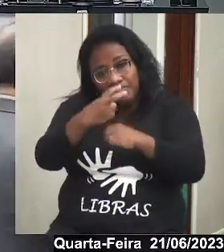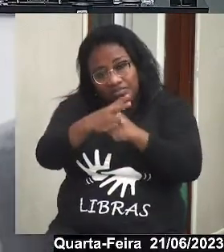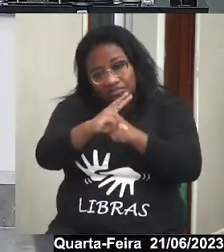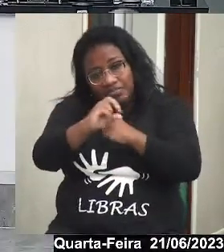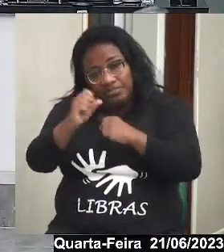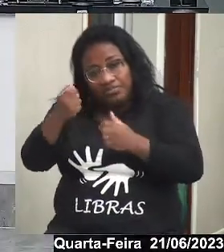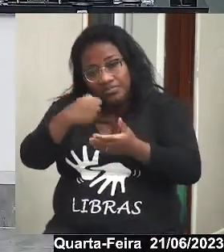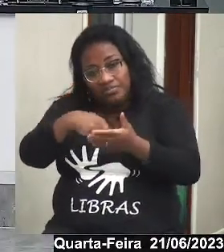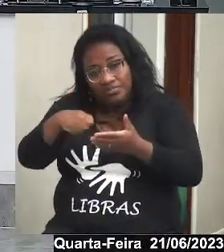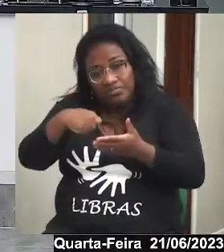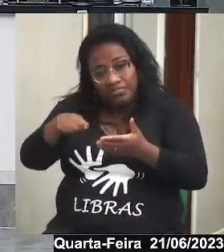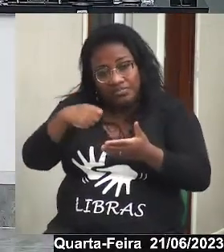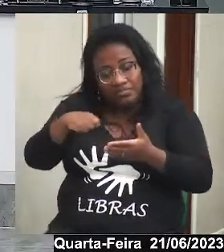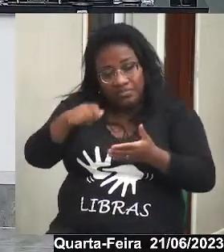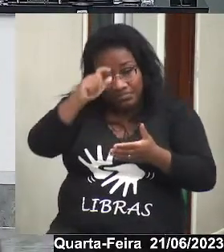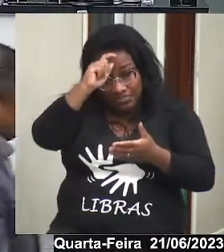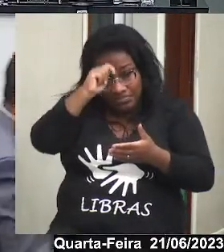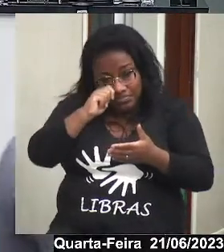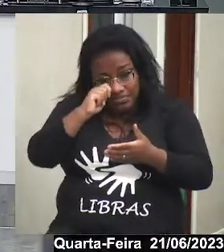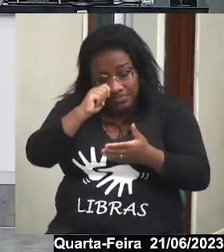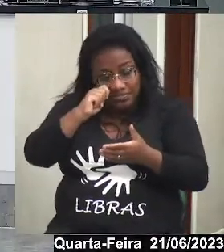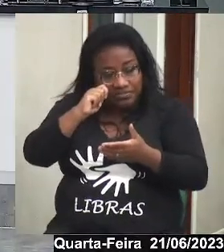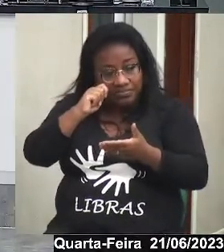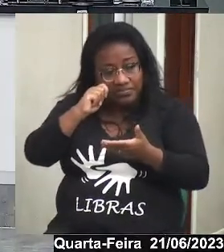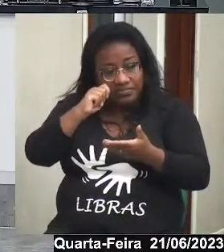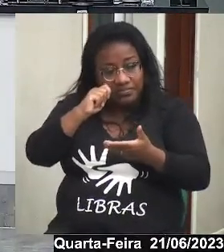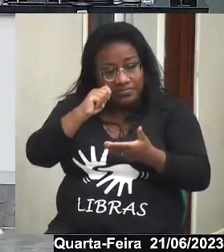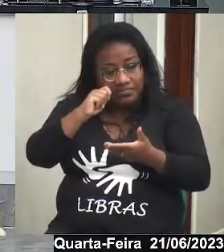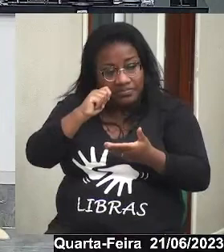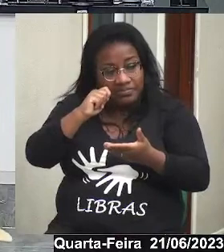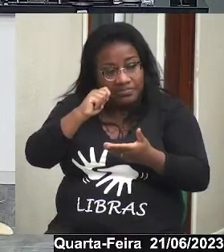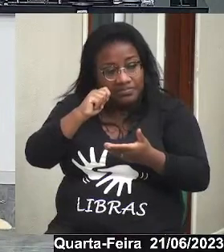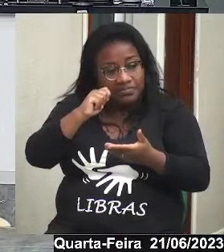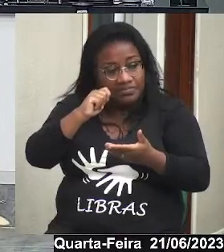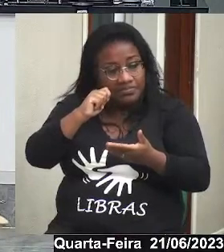de 2023 de autoria do vereador Dedé.